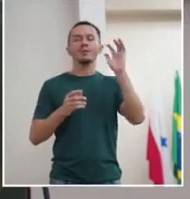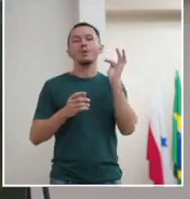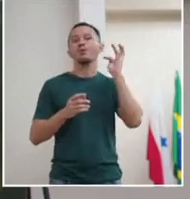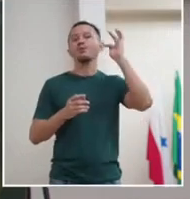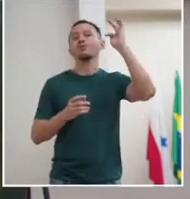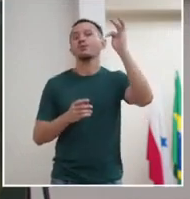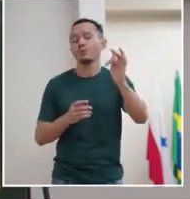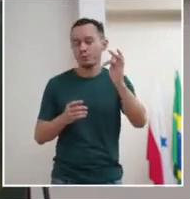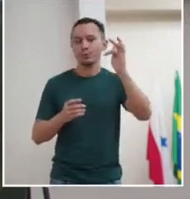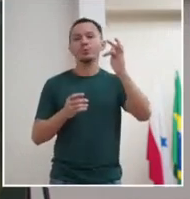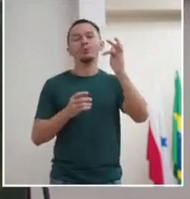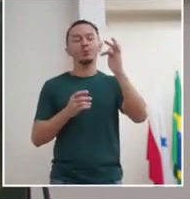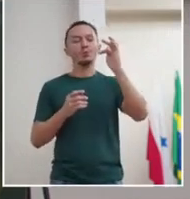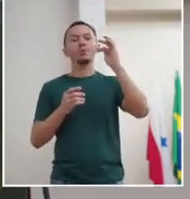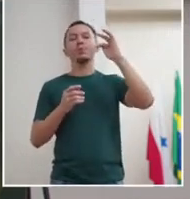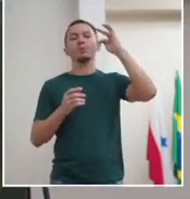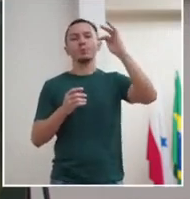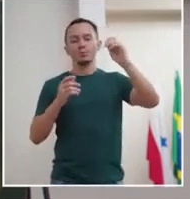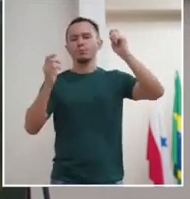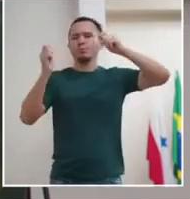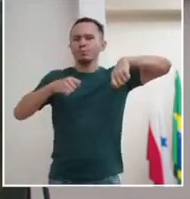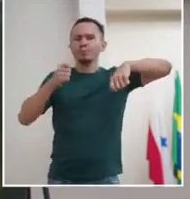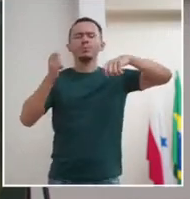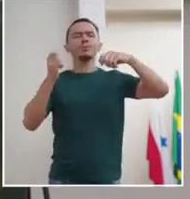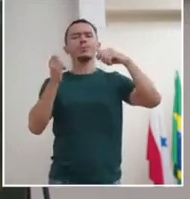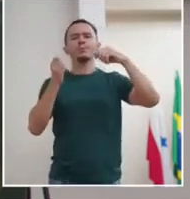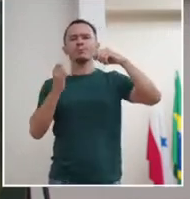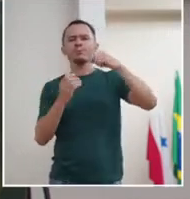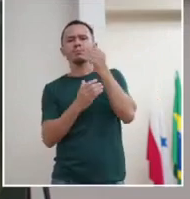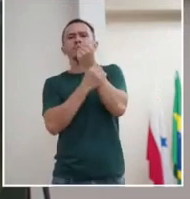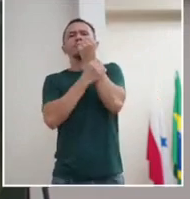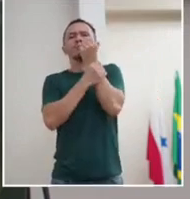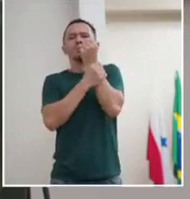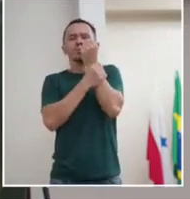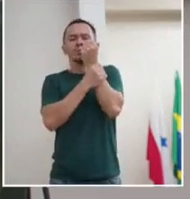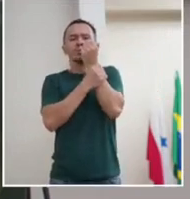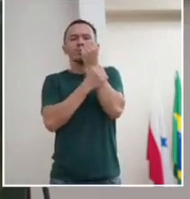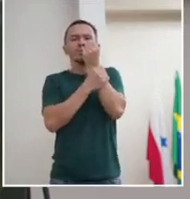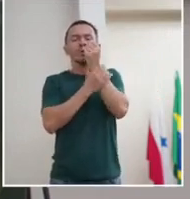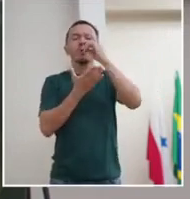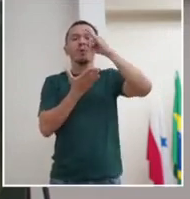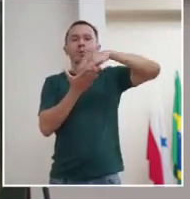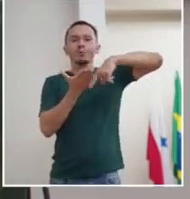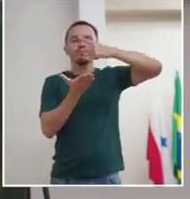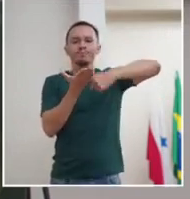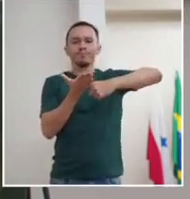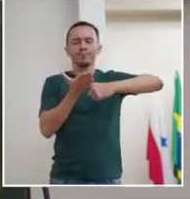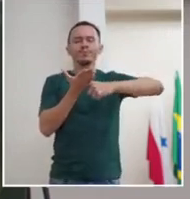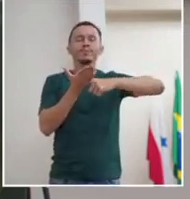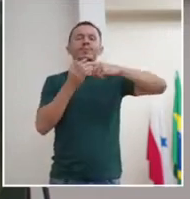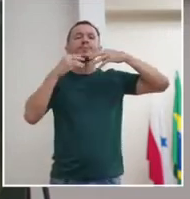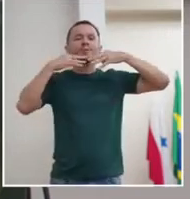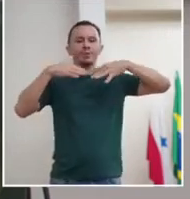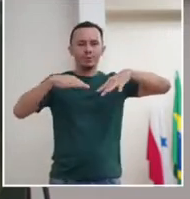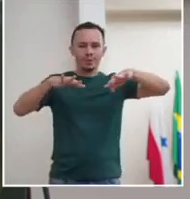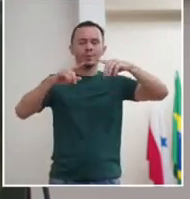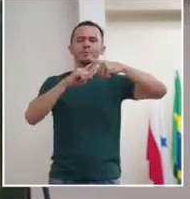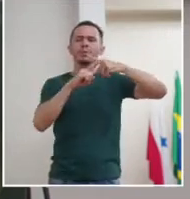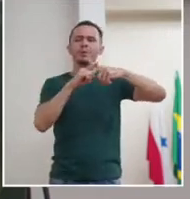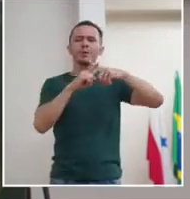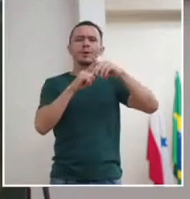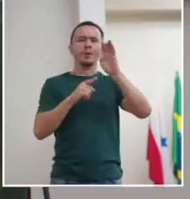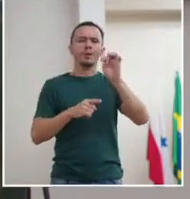e Inclusivo, por um novo contrato social com a natureza. Porque a Berta defendia que os povos indígenas